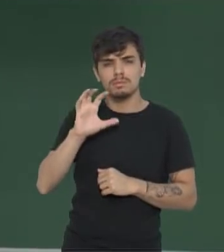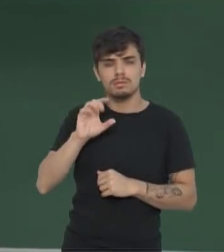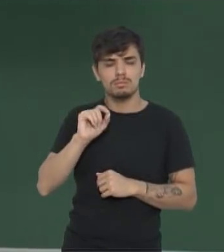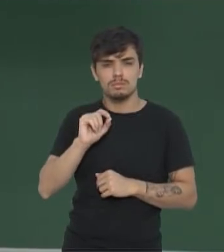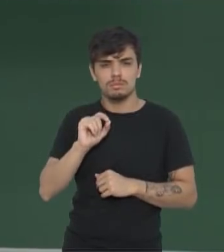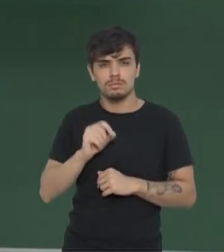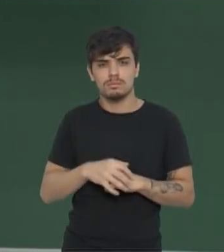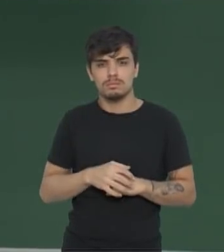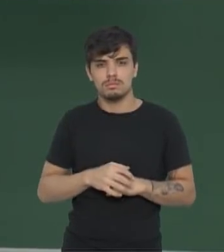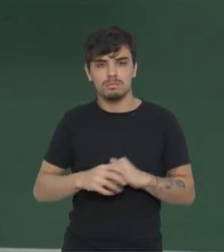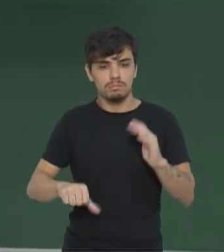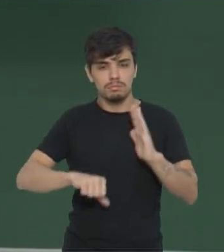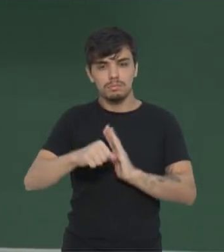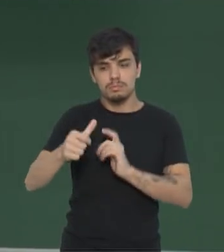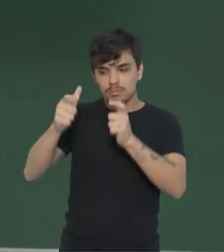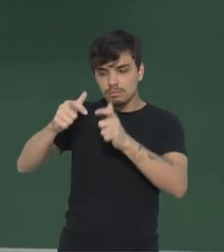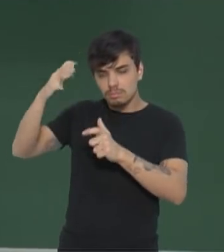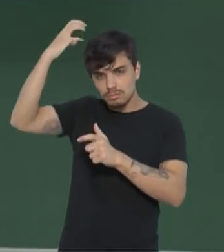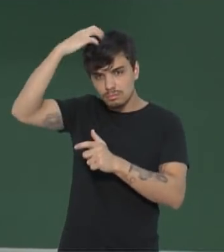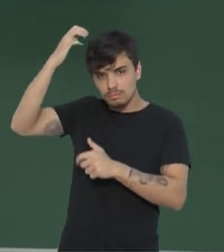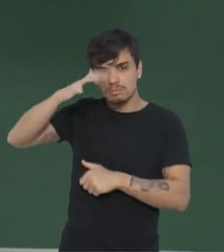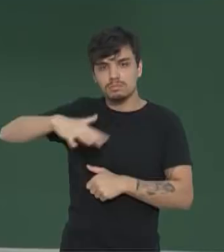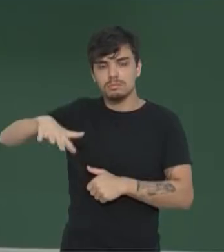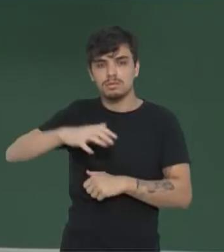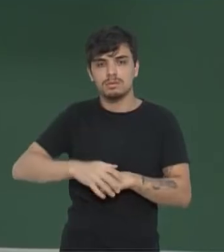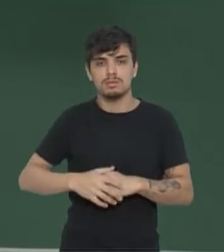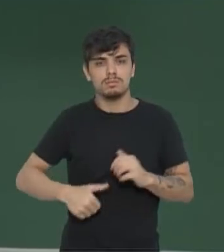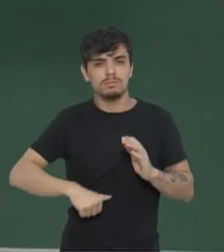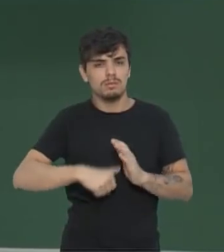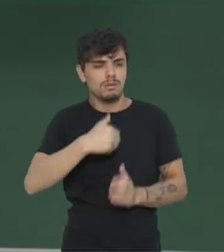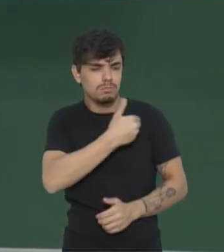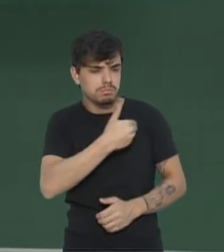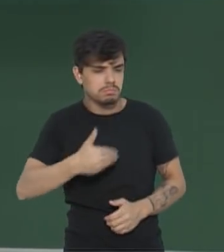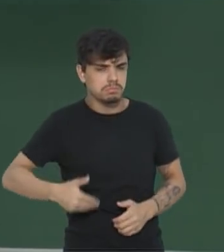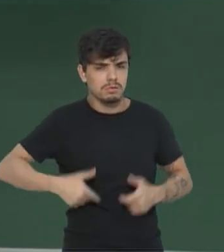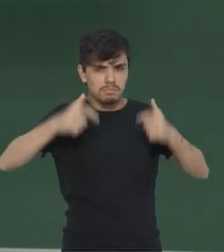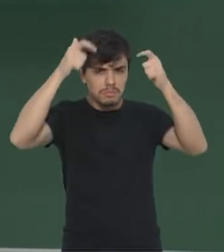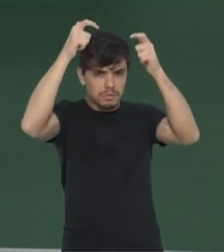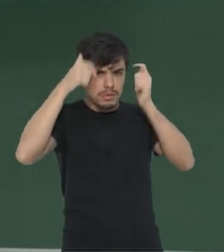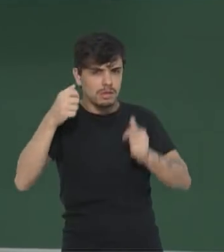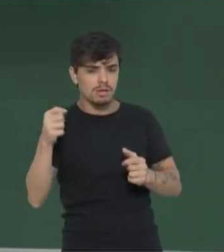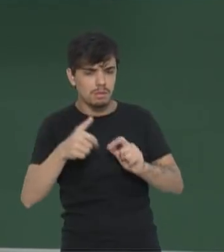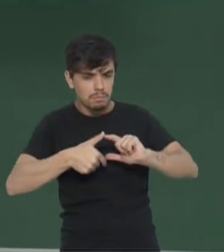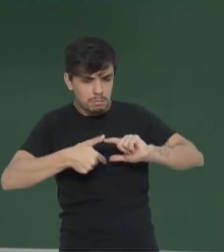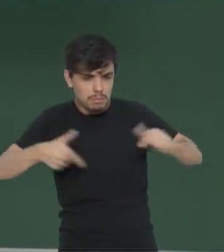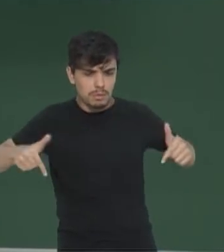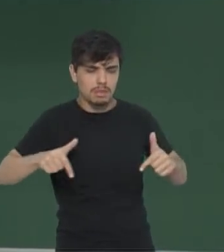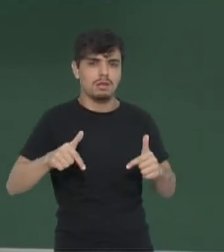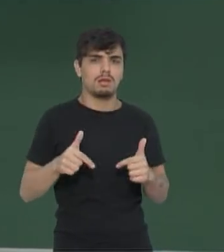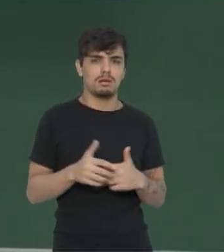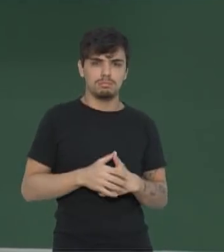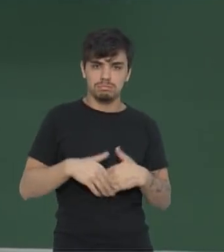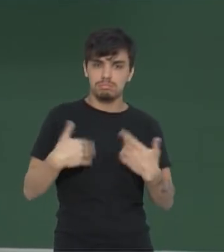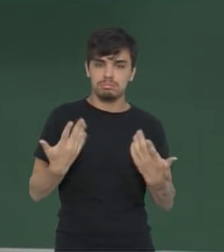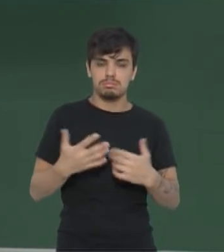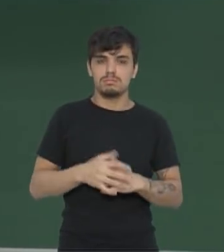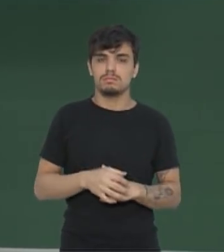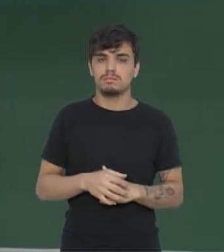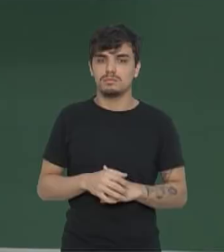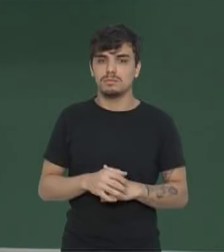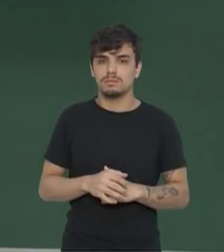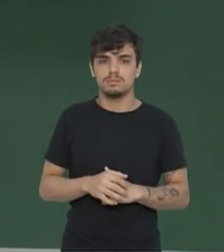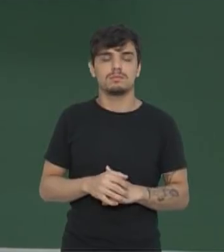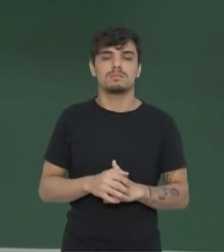primeiro reino, né, de formação, um Estado monárquico moderno, atual, né, um modelo de Estado monárquico que